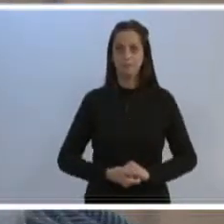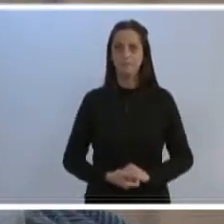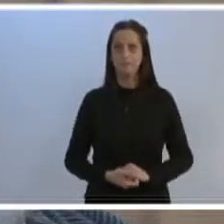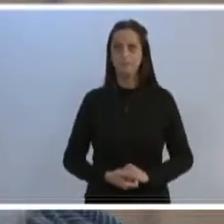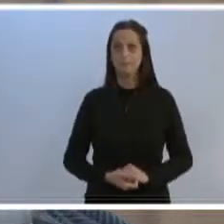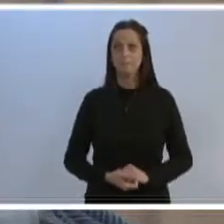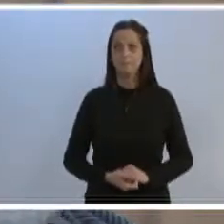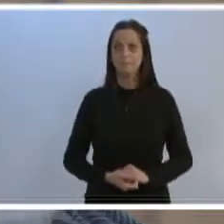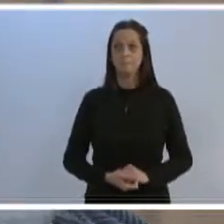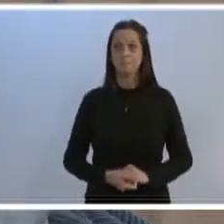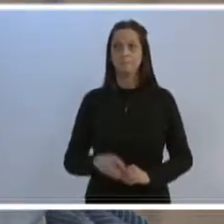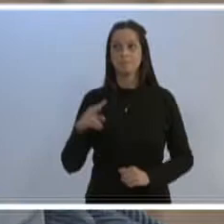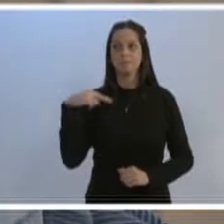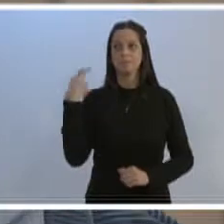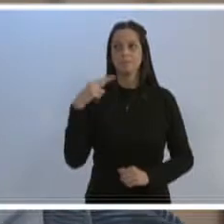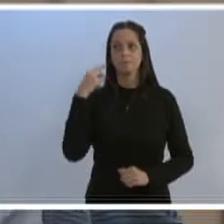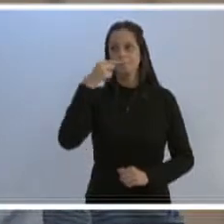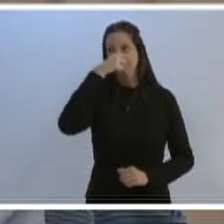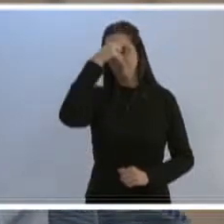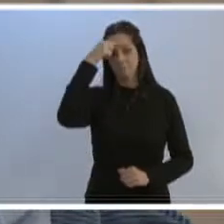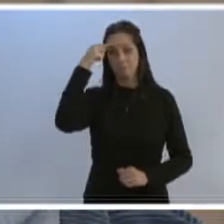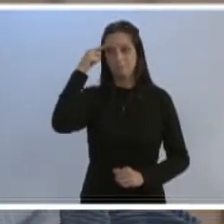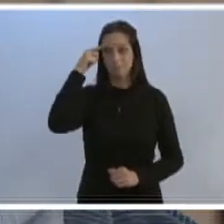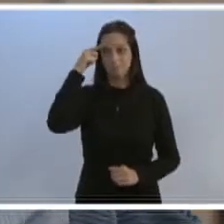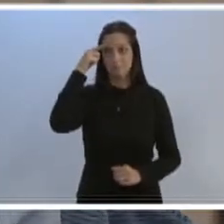vereador macho da rosa